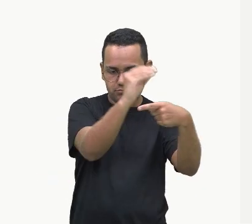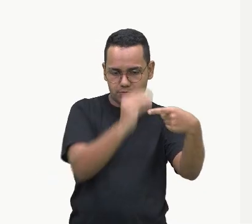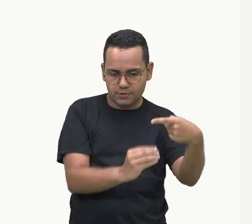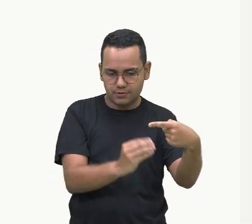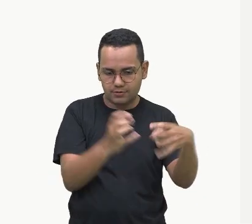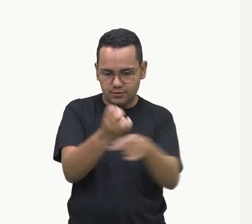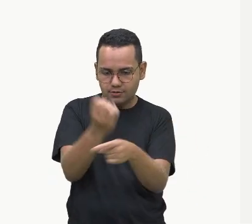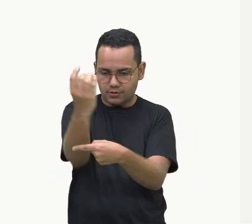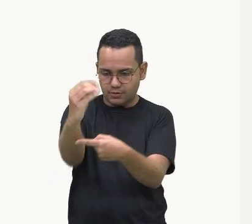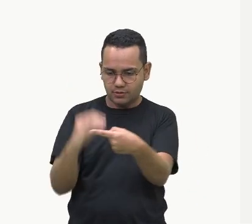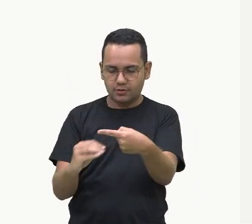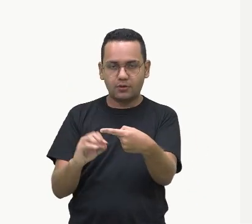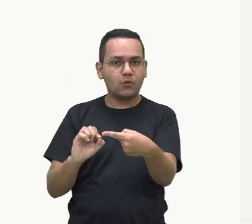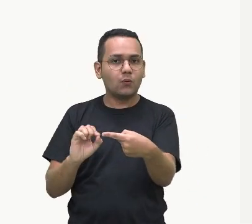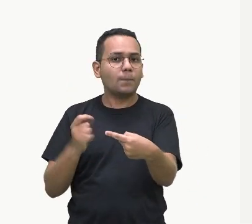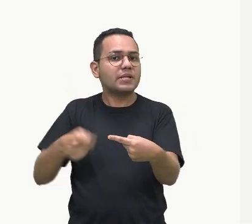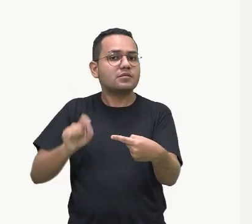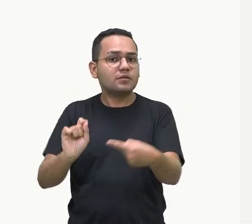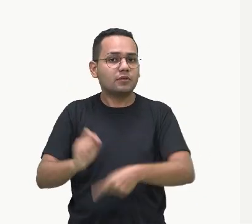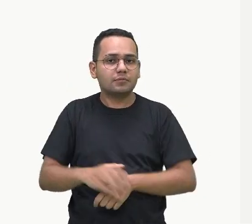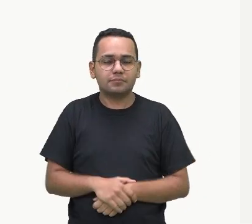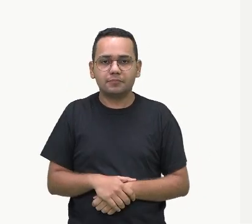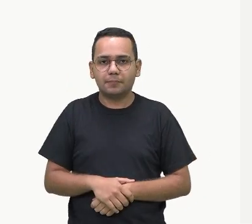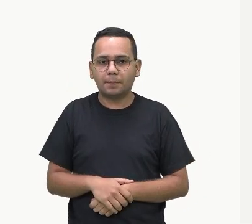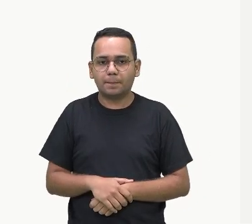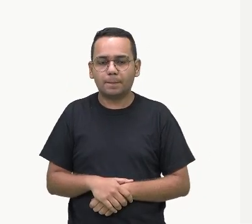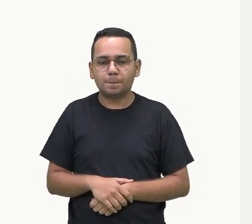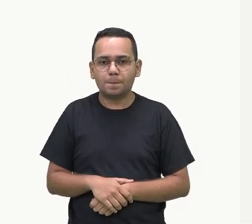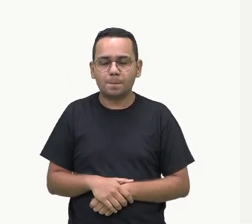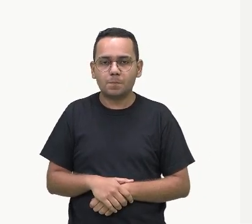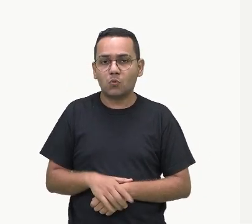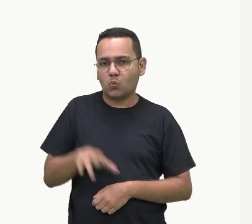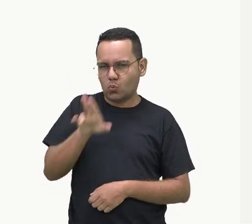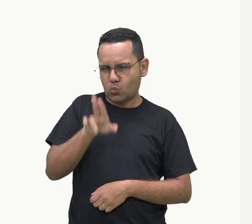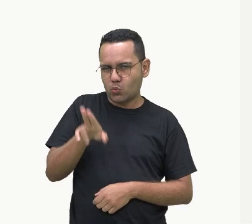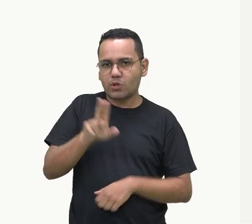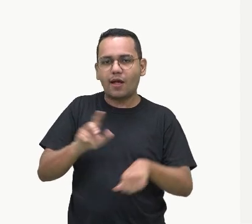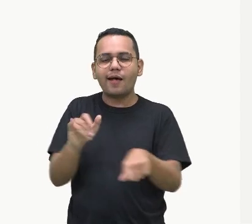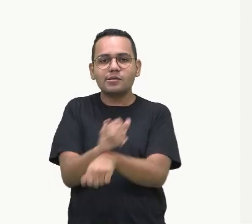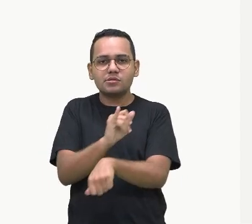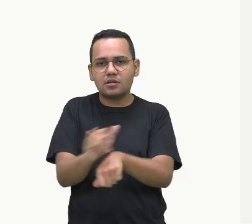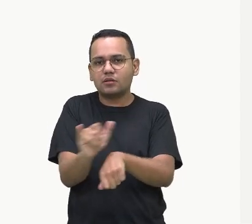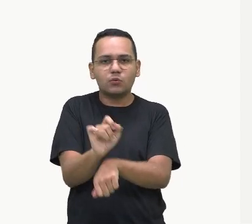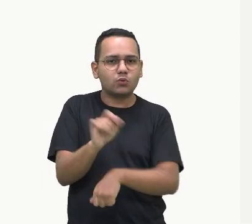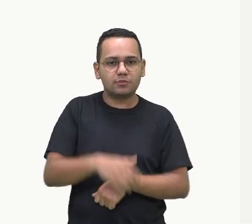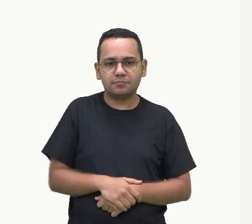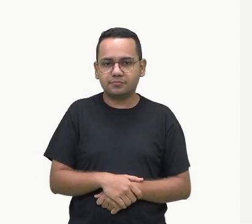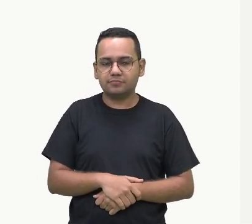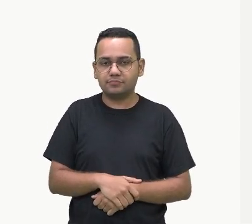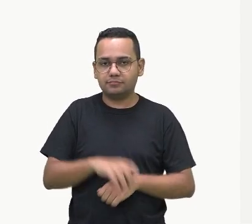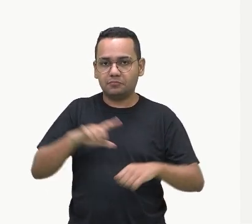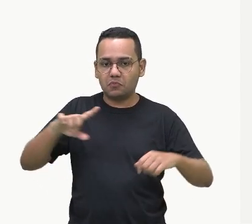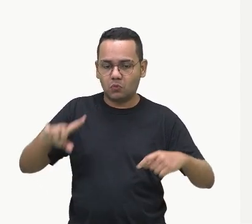fração de um lado e eu tenho uma fração do outro. Você aplica o produto dos extremos